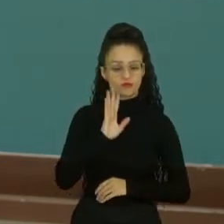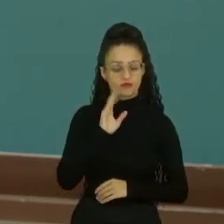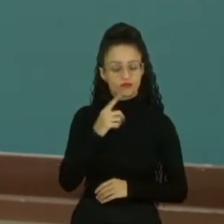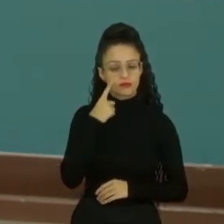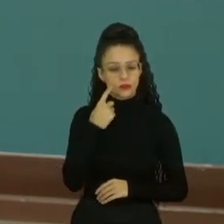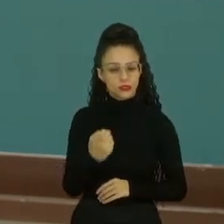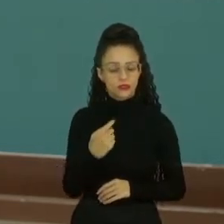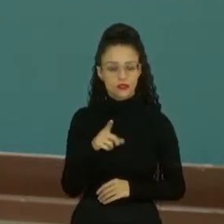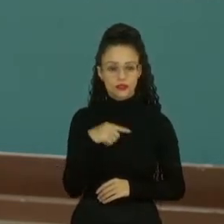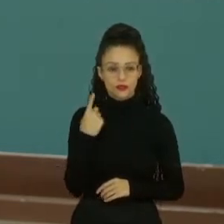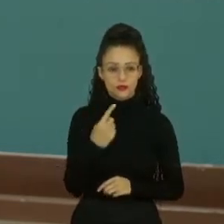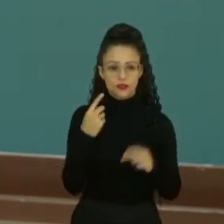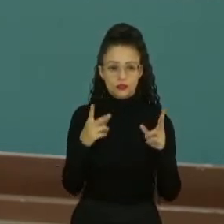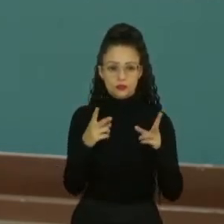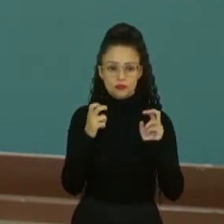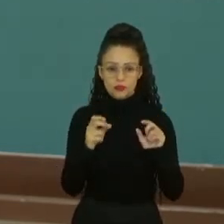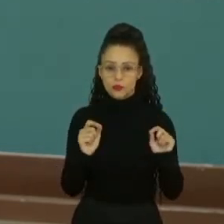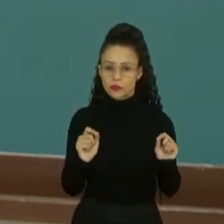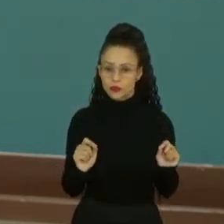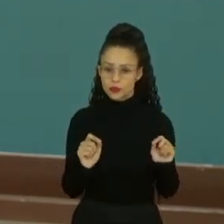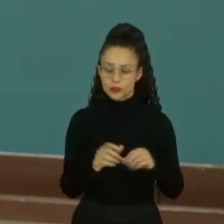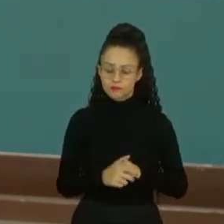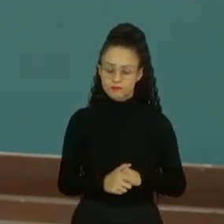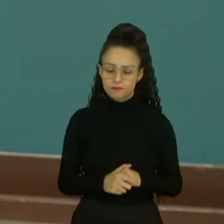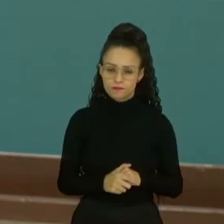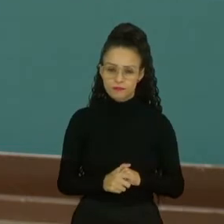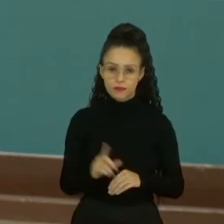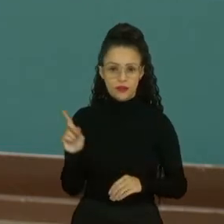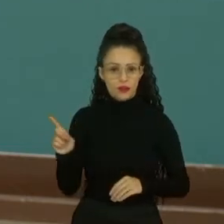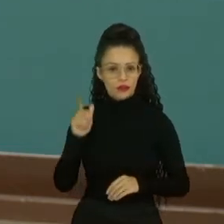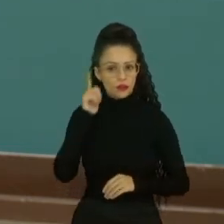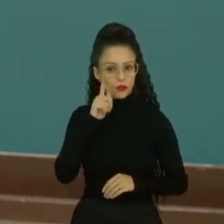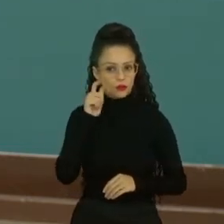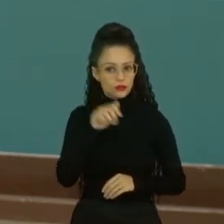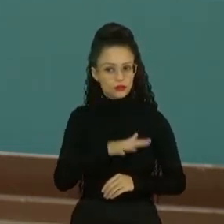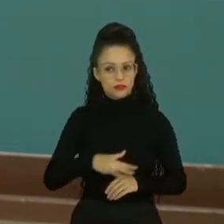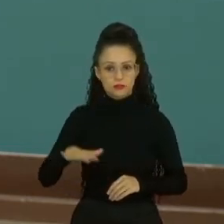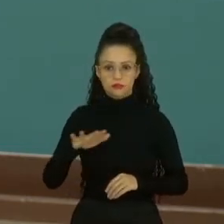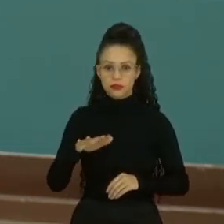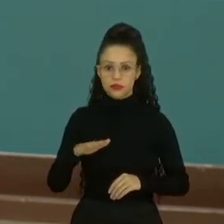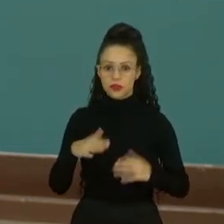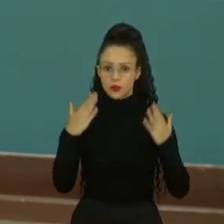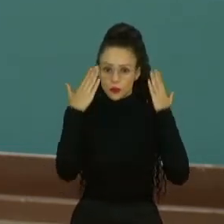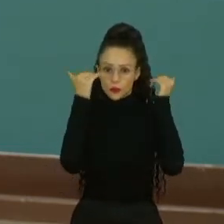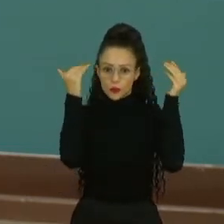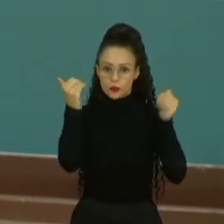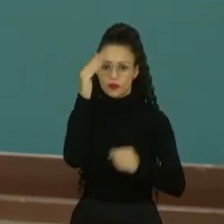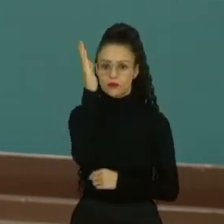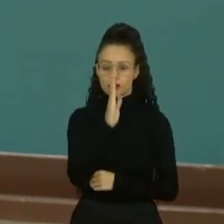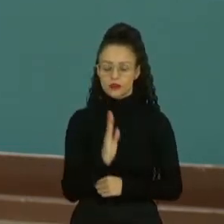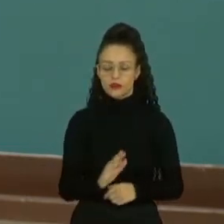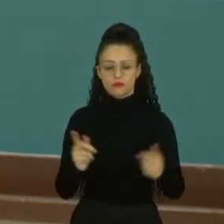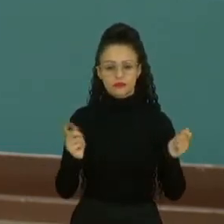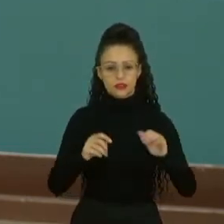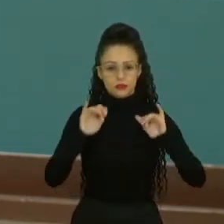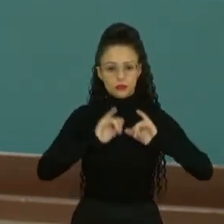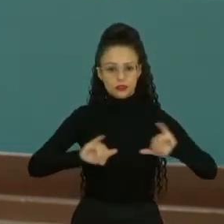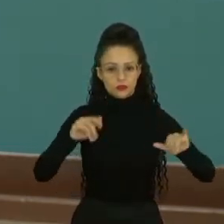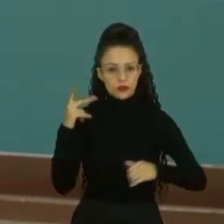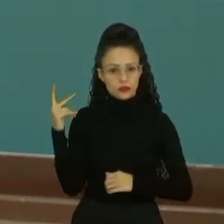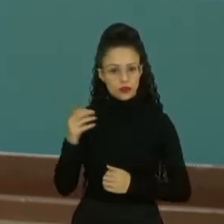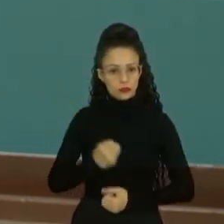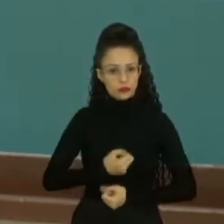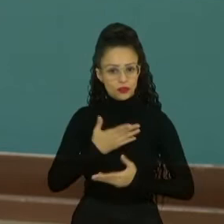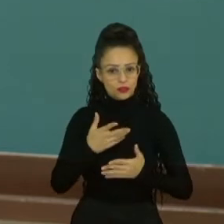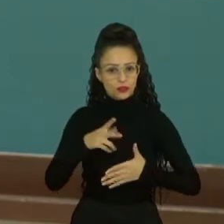né, de nós percebermos que ele ganhou um espaço ali em rede nacional para poder divulgar aí a sua poesia,